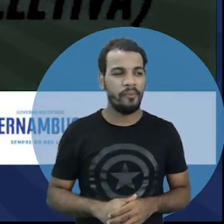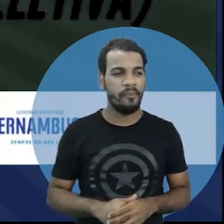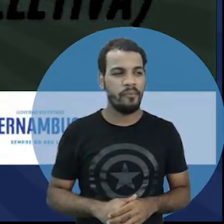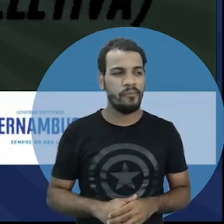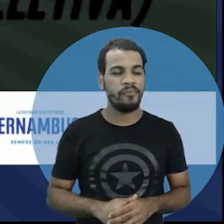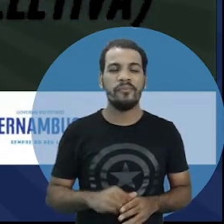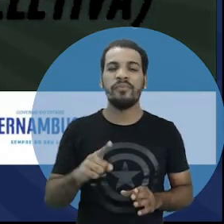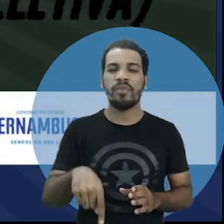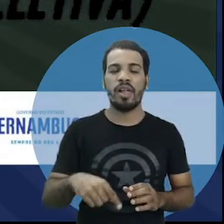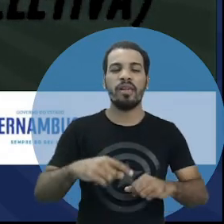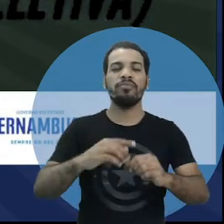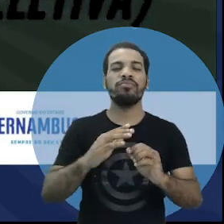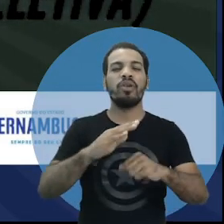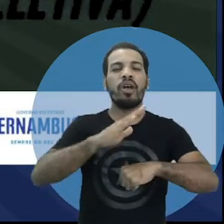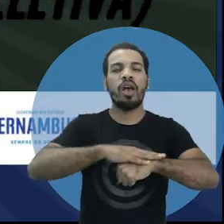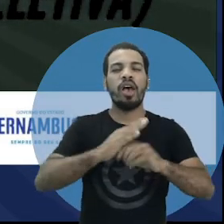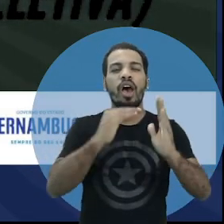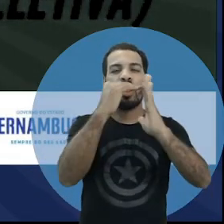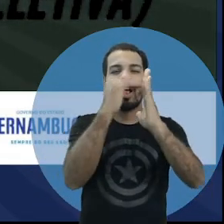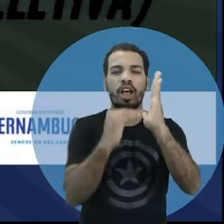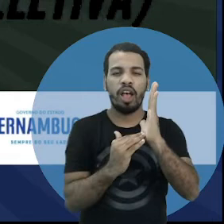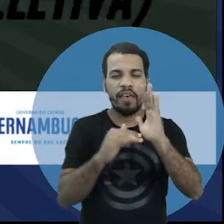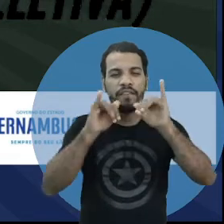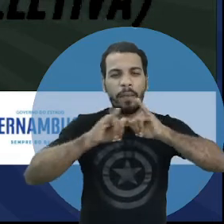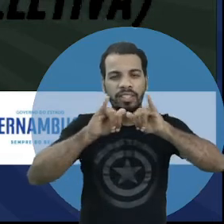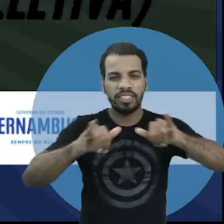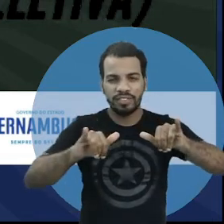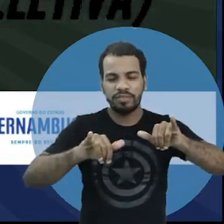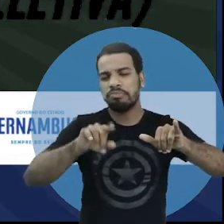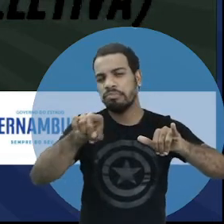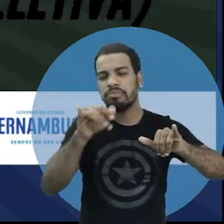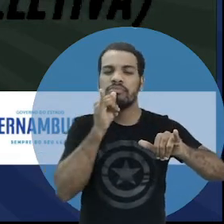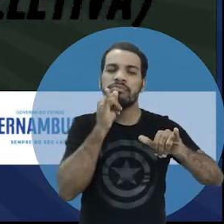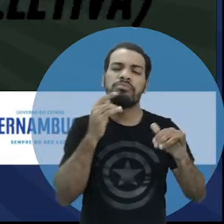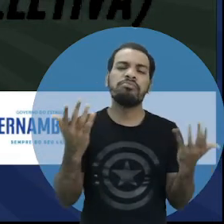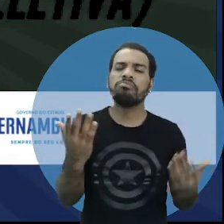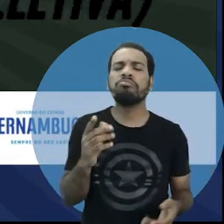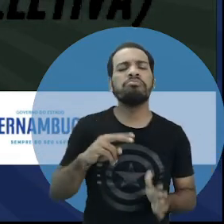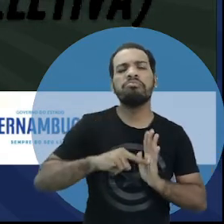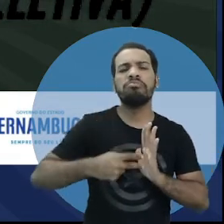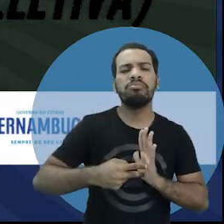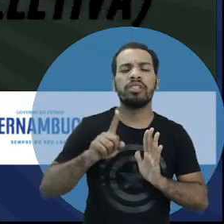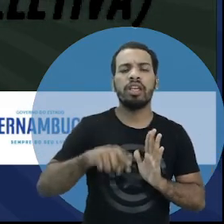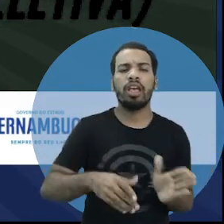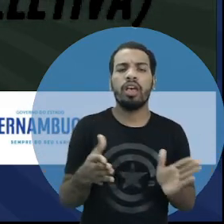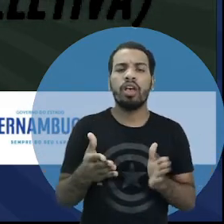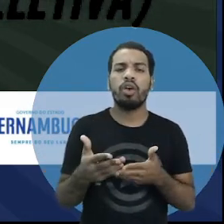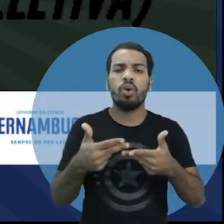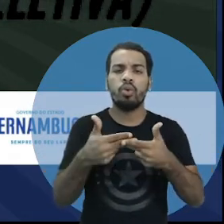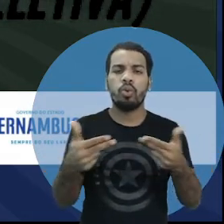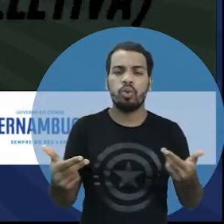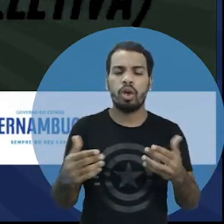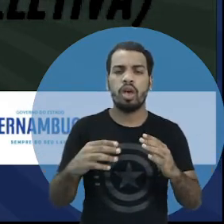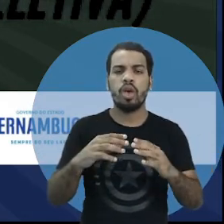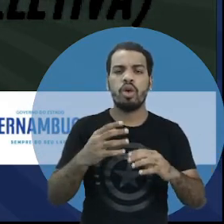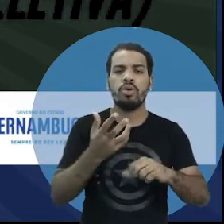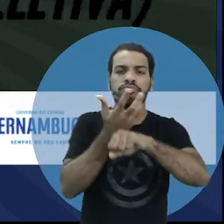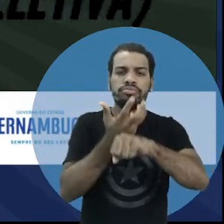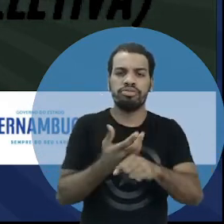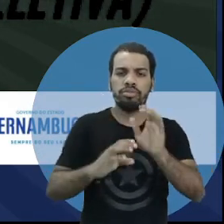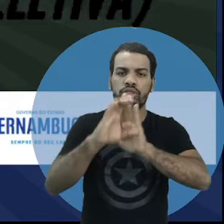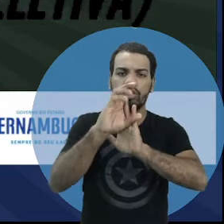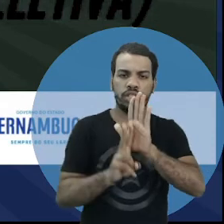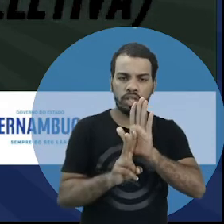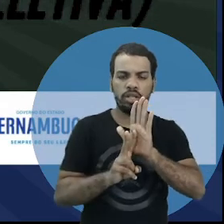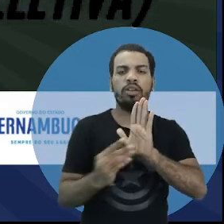uma inovação pedagógica que, no caso aí, seria parte do conjunto de unidades curriculares que vão ser